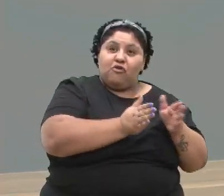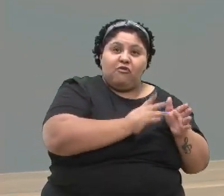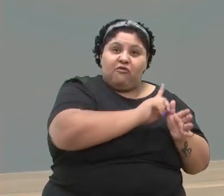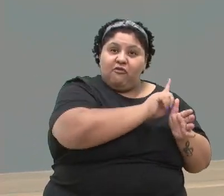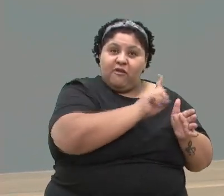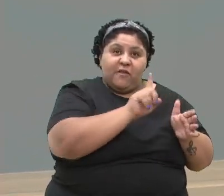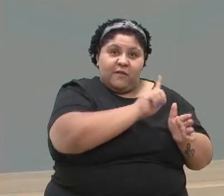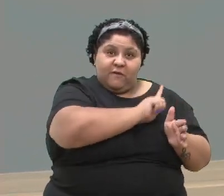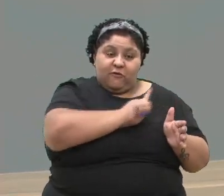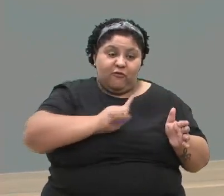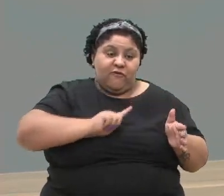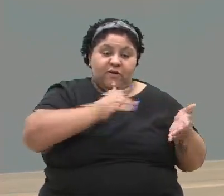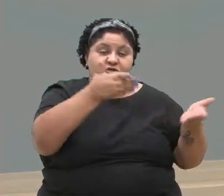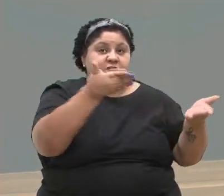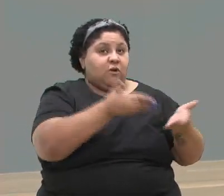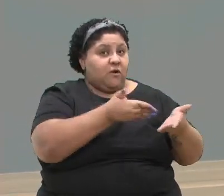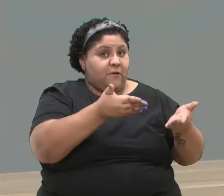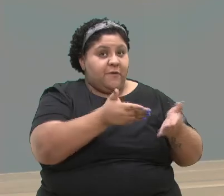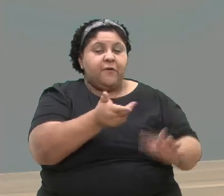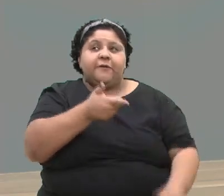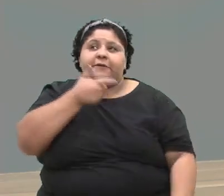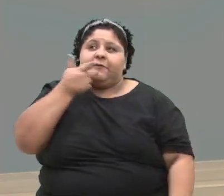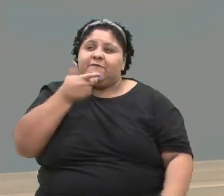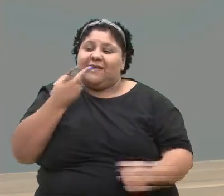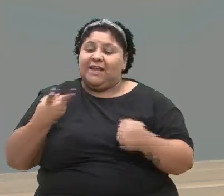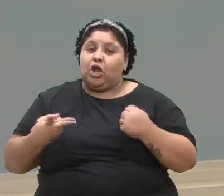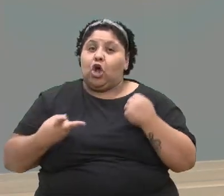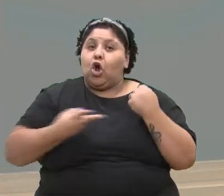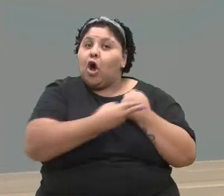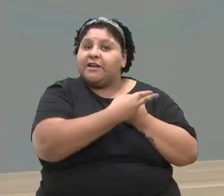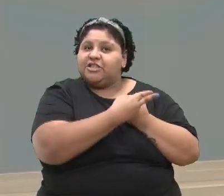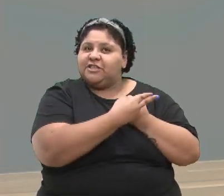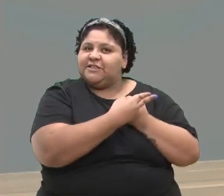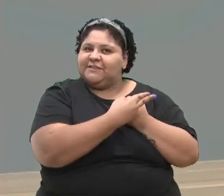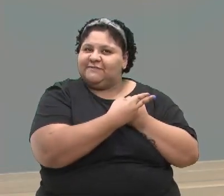do governo atual, fala em cortes